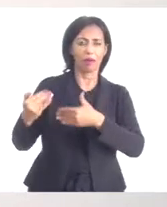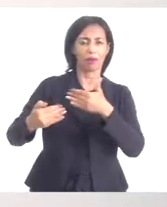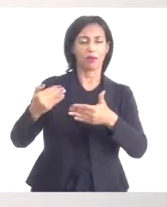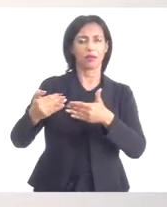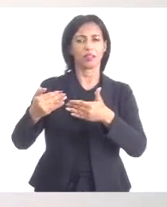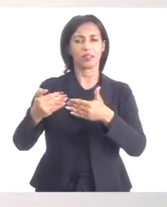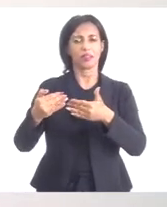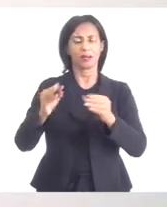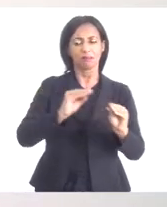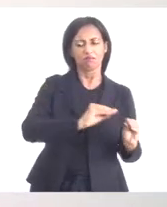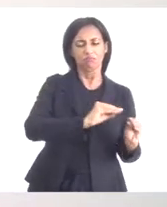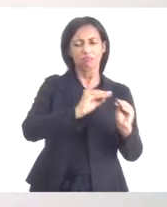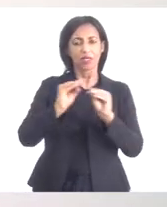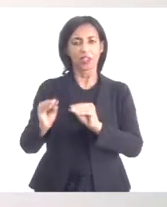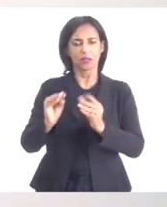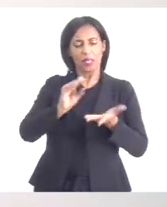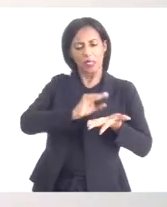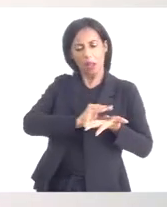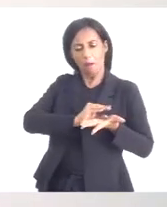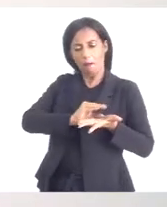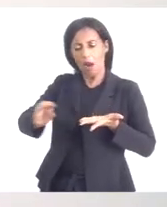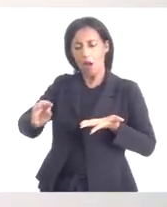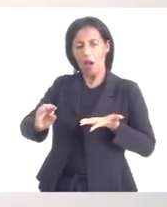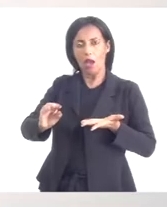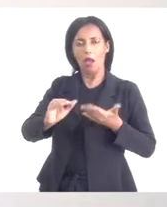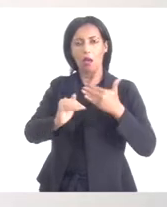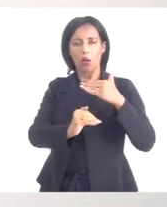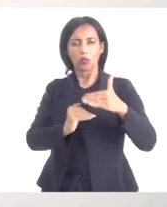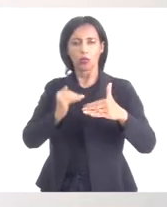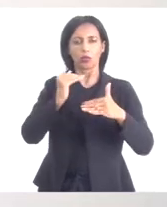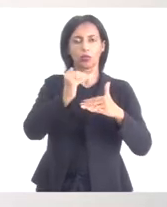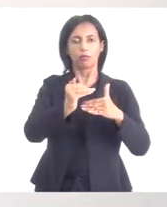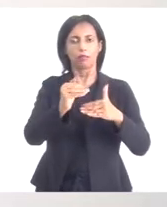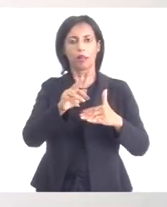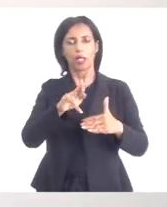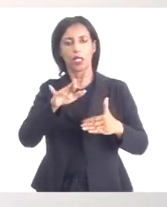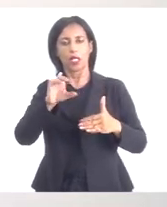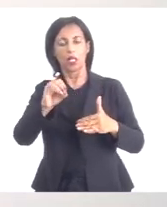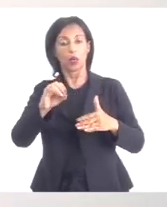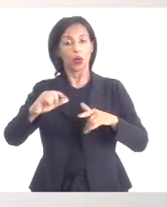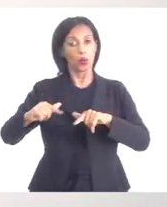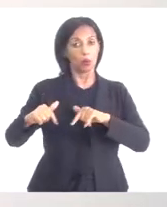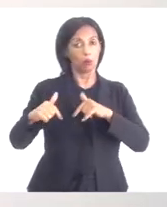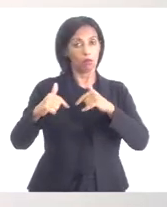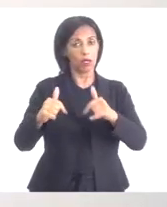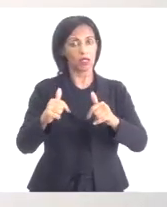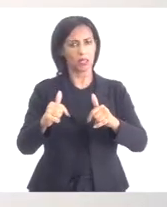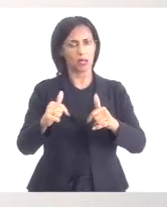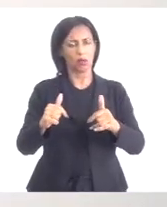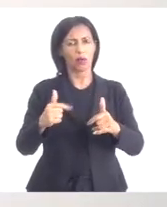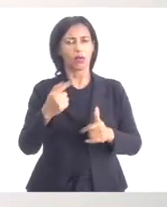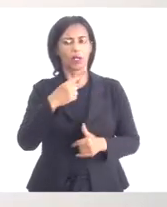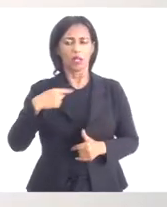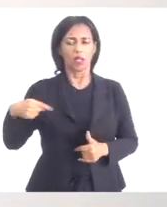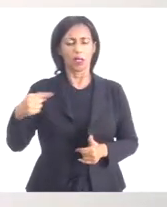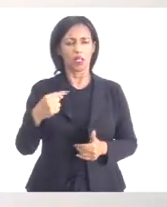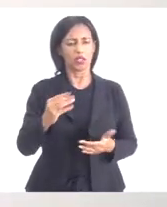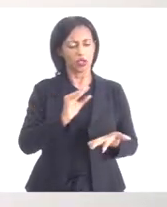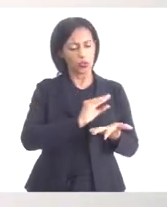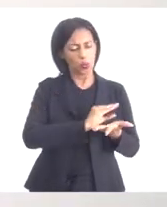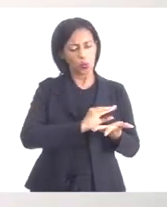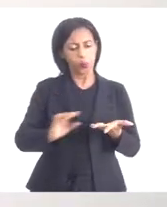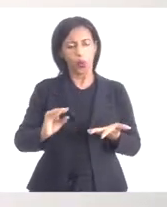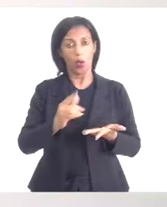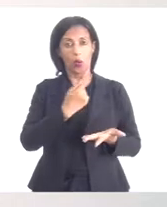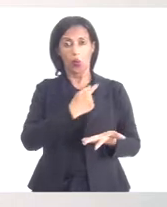de transferência de renda com supera Rio uma ação que a gente transpõe para o governo